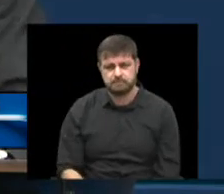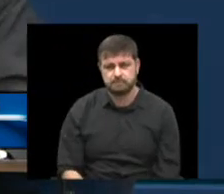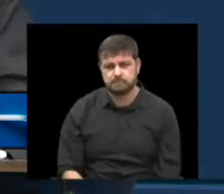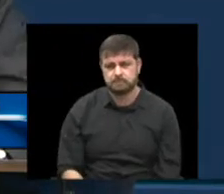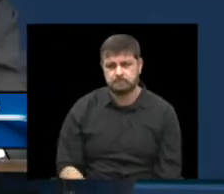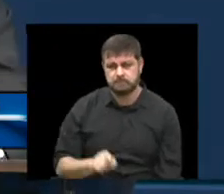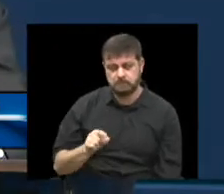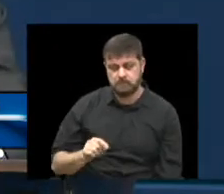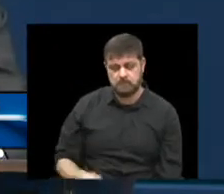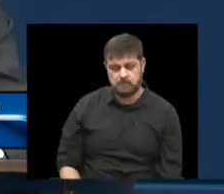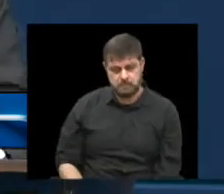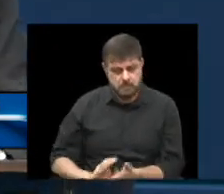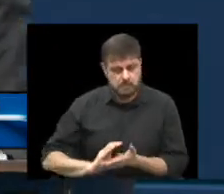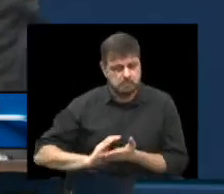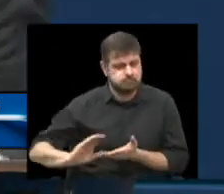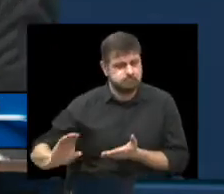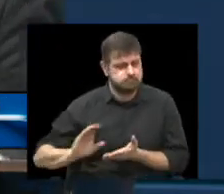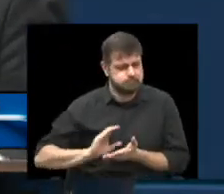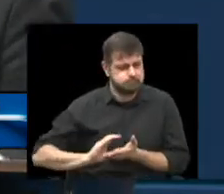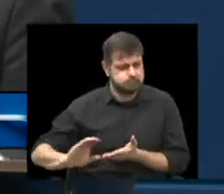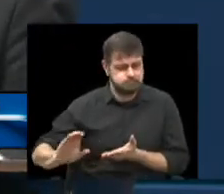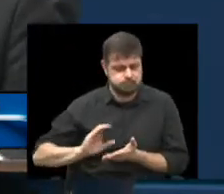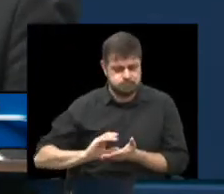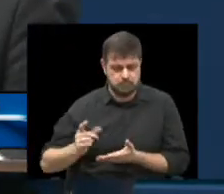esses benefícios, horas